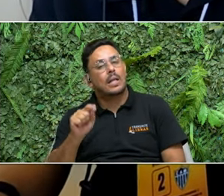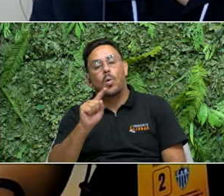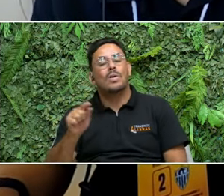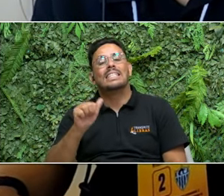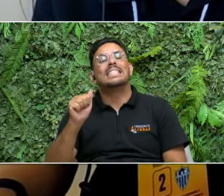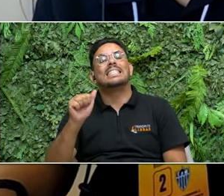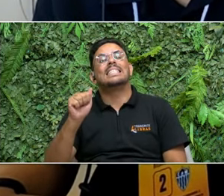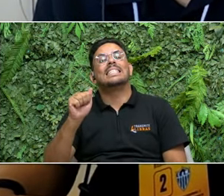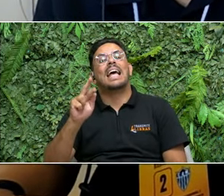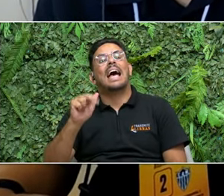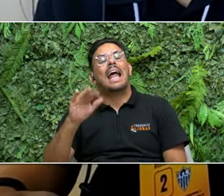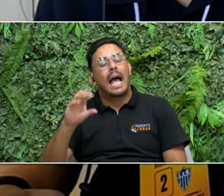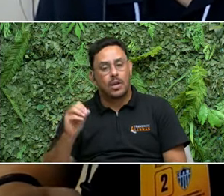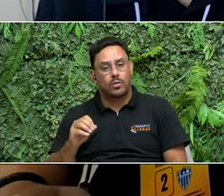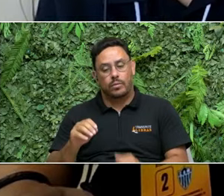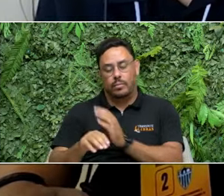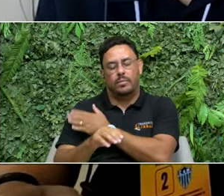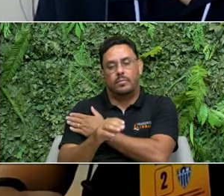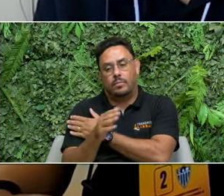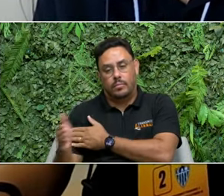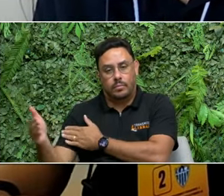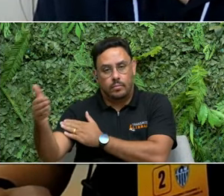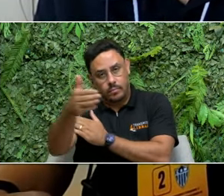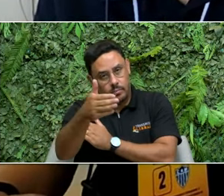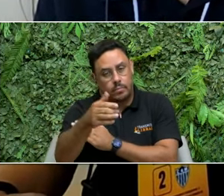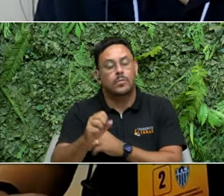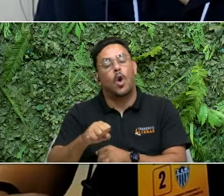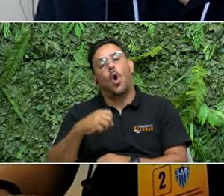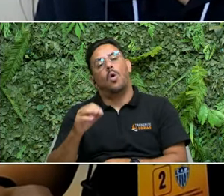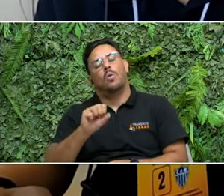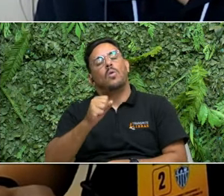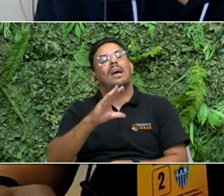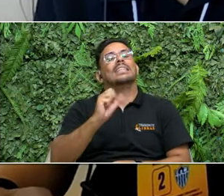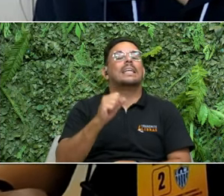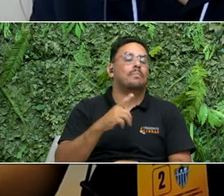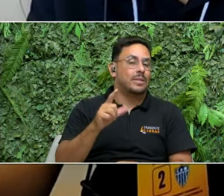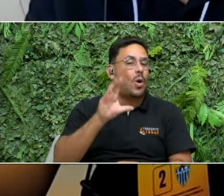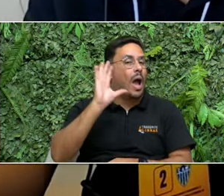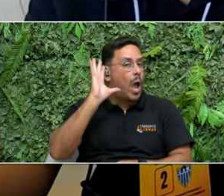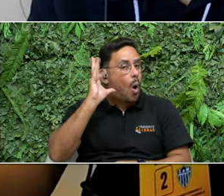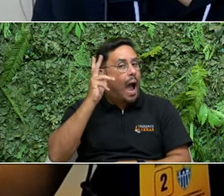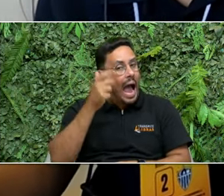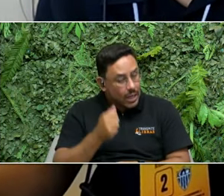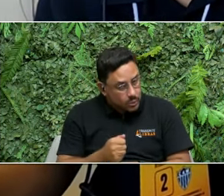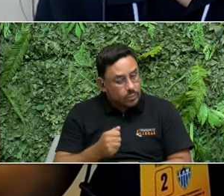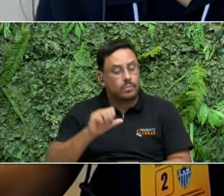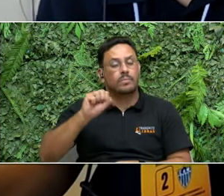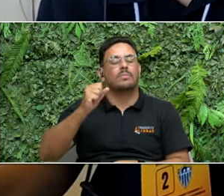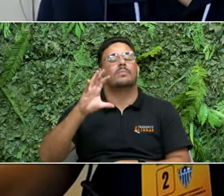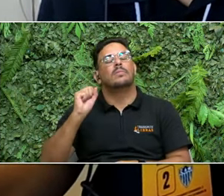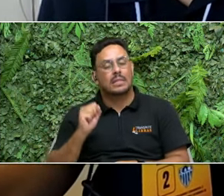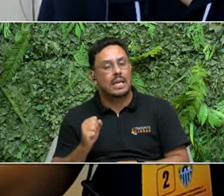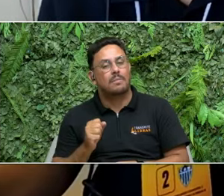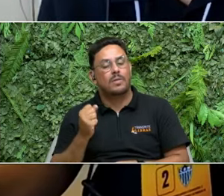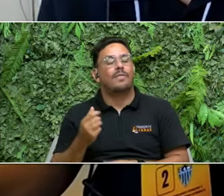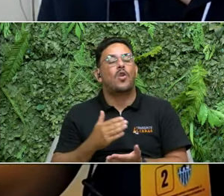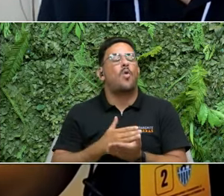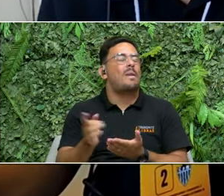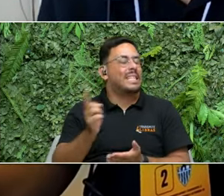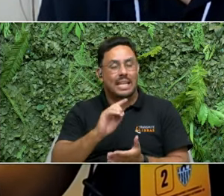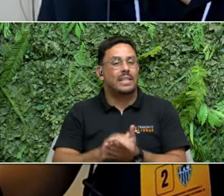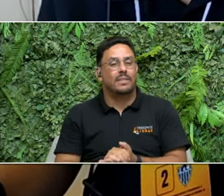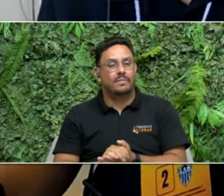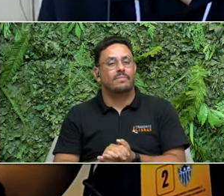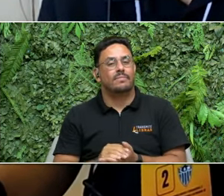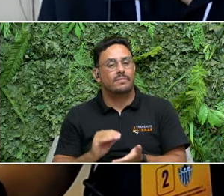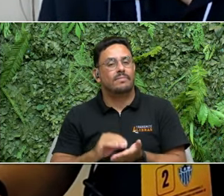pela direita nessa ponta direita e lá na frente seria o Scarpa mas tudo indica que o escarpa também não deve ser titular daqui a pouco a gente vai saber Falta pouco